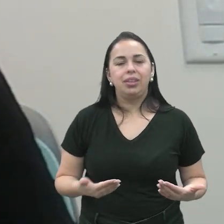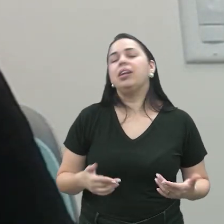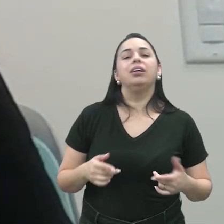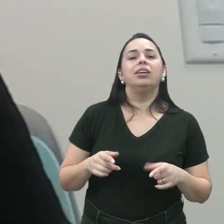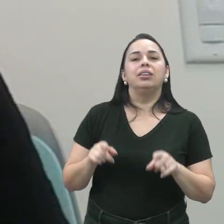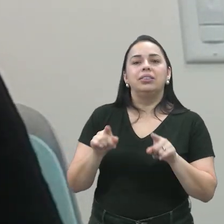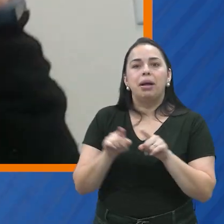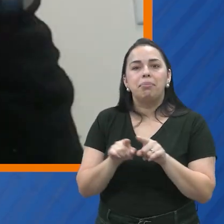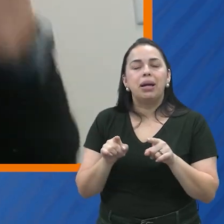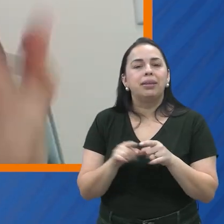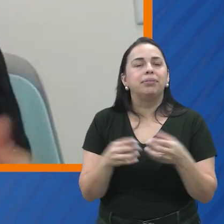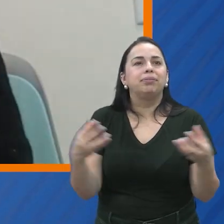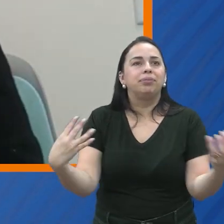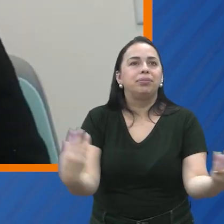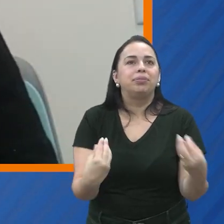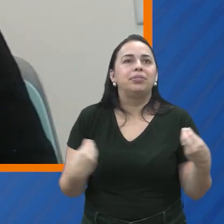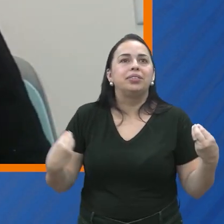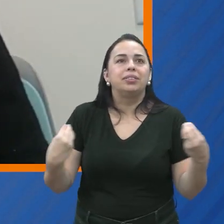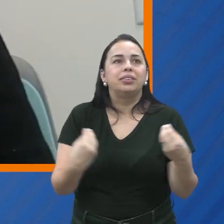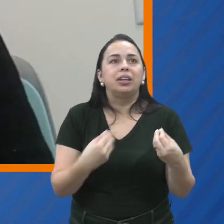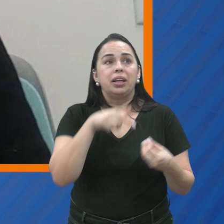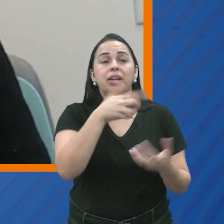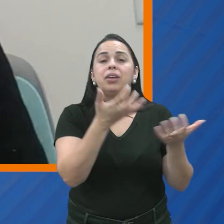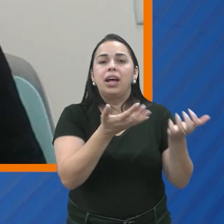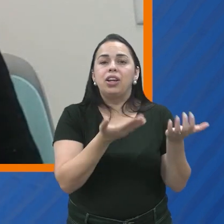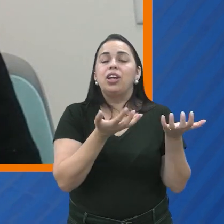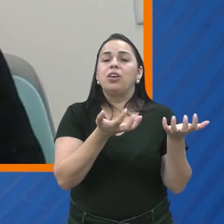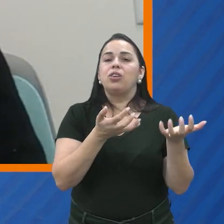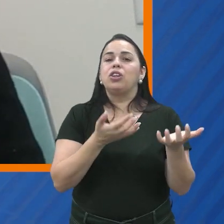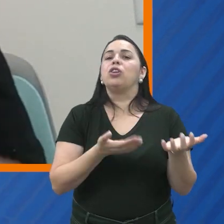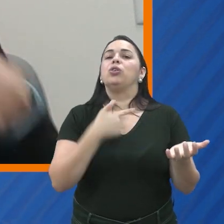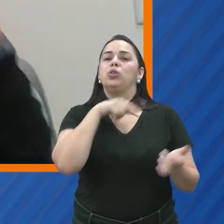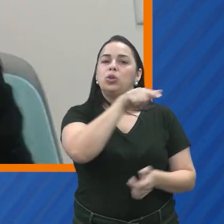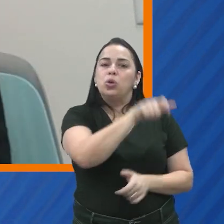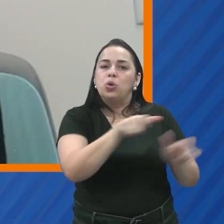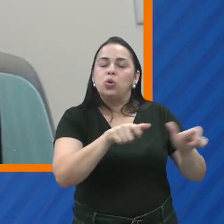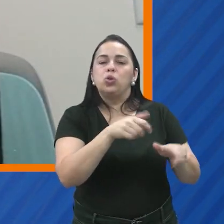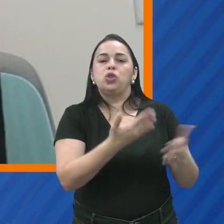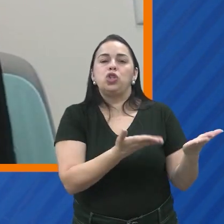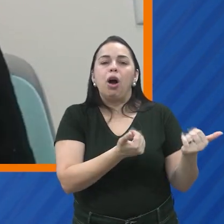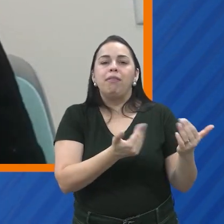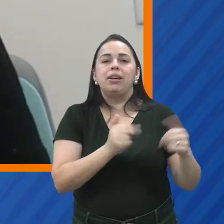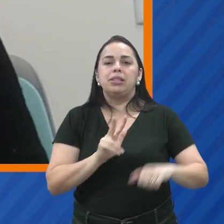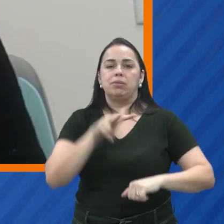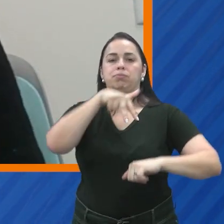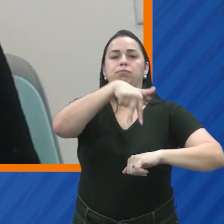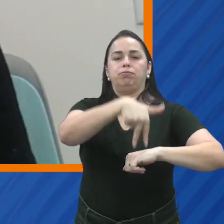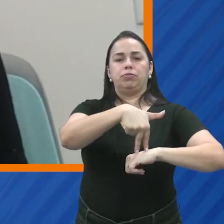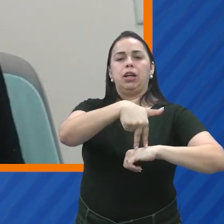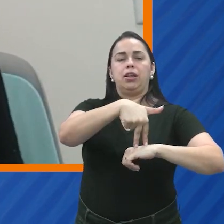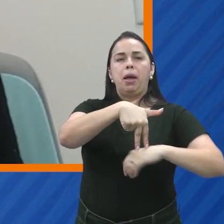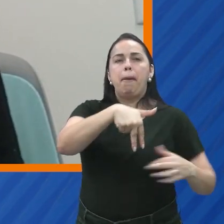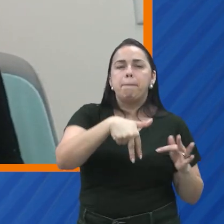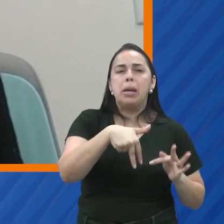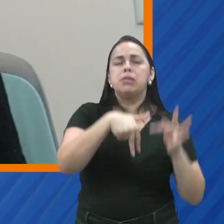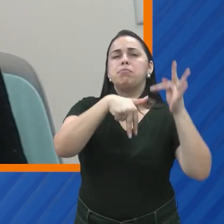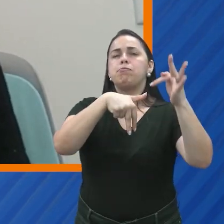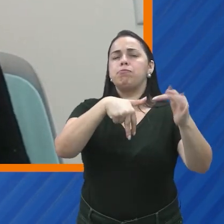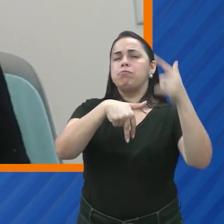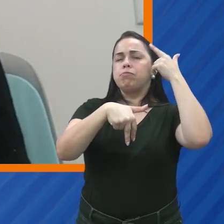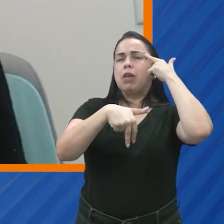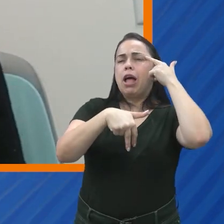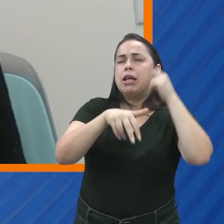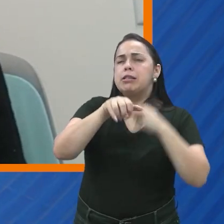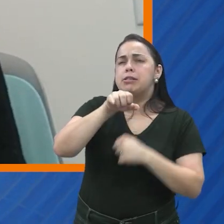esses jovens. Eu também estou trabalhando na noção de protagonismo jovem, de que ele será o construtor do